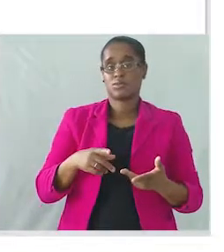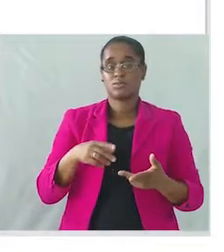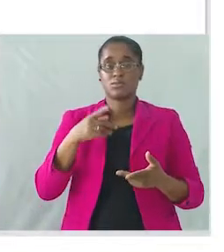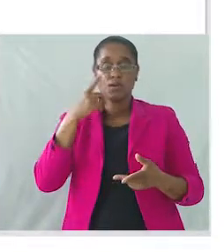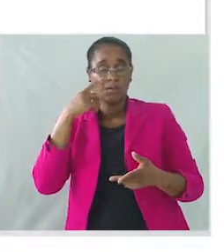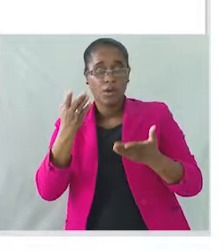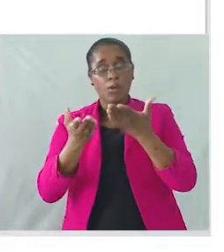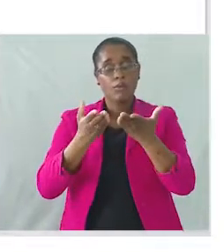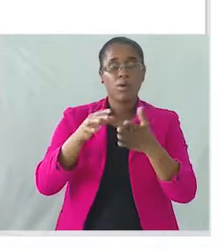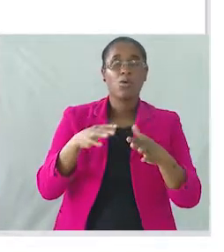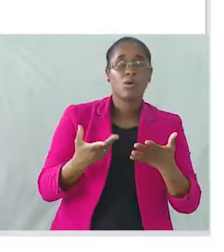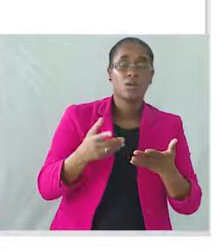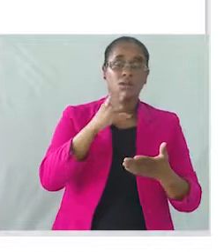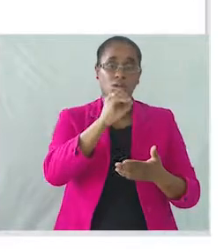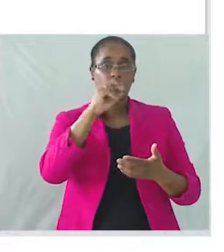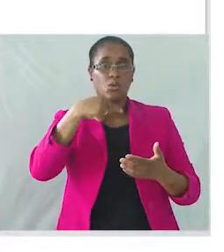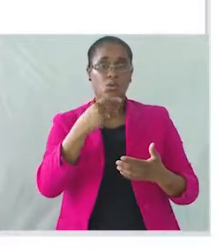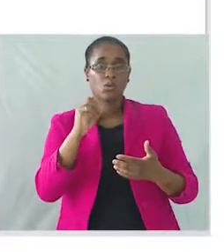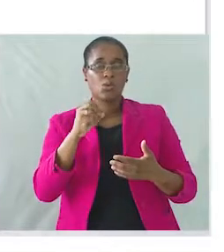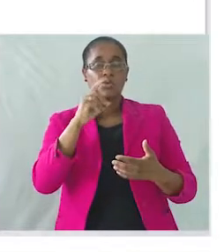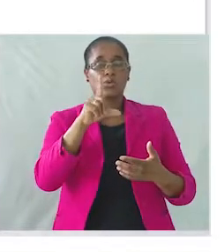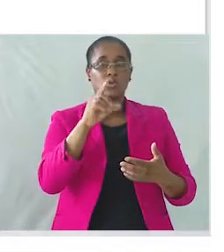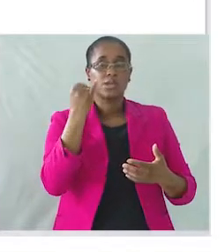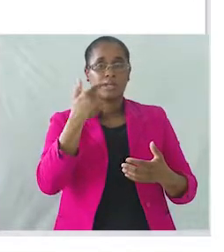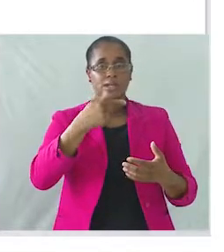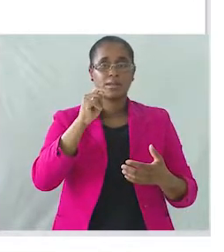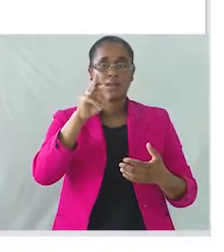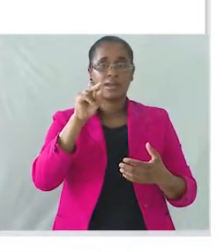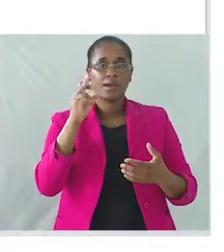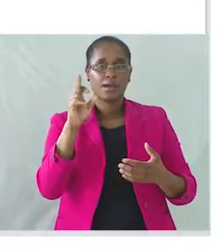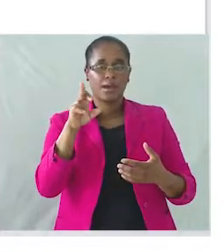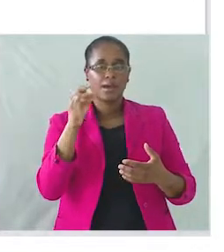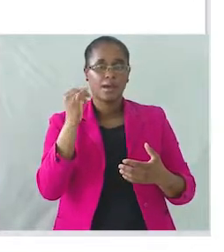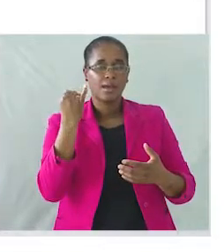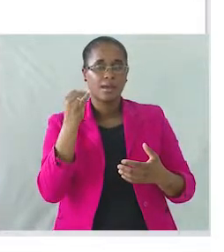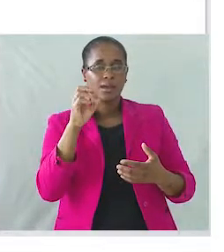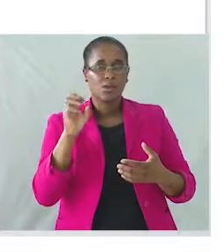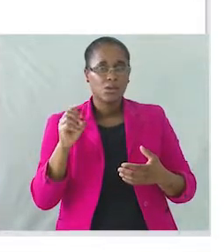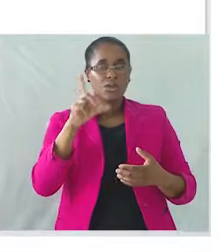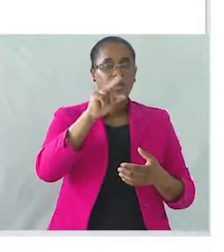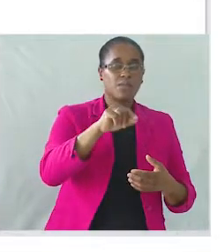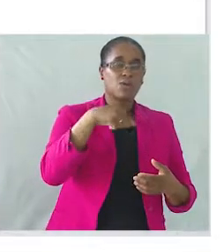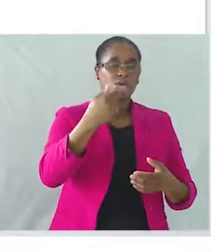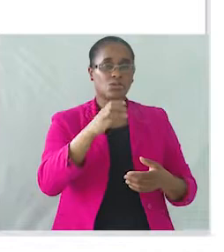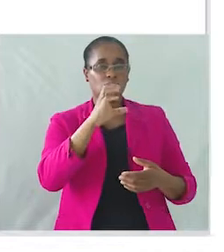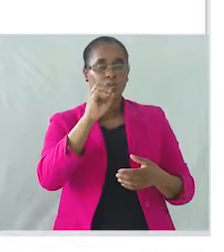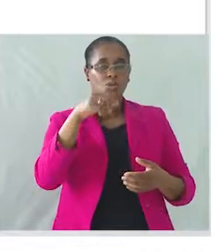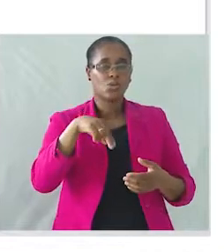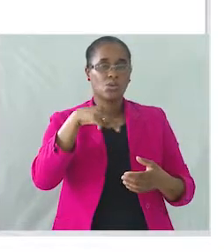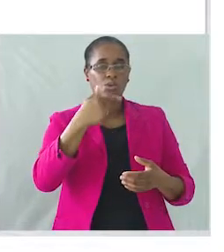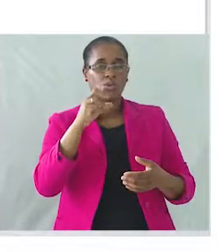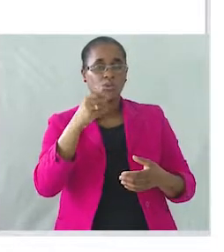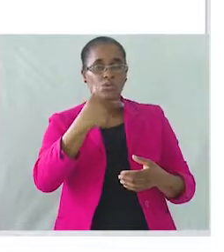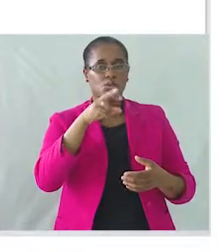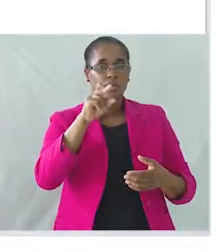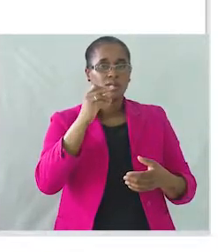tradicional do conto literário. Depois, temos ainda outras características. O autor